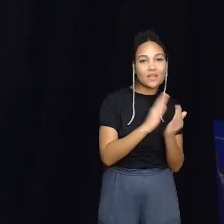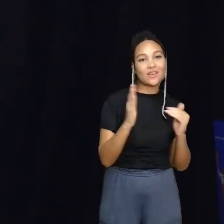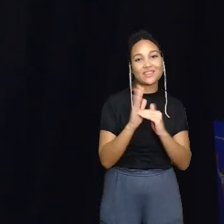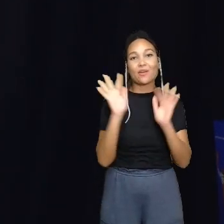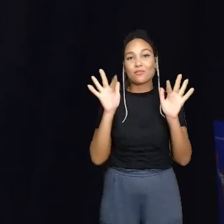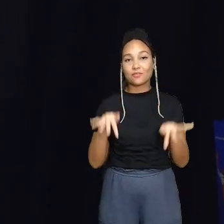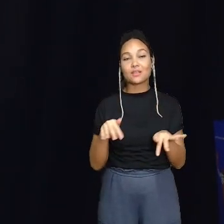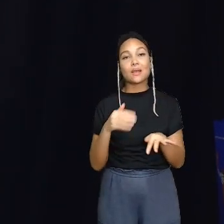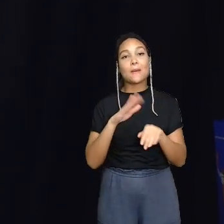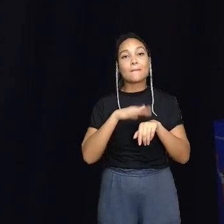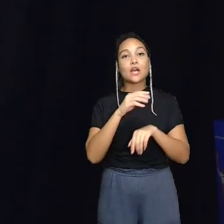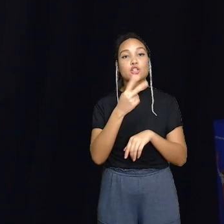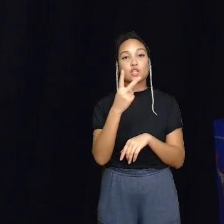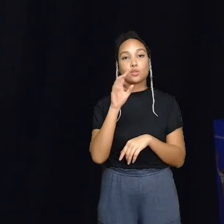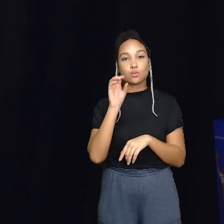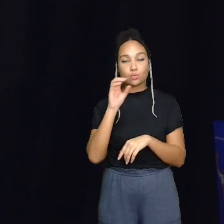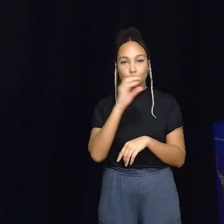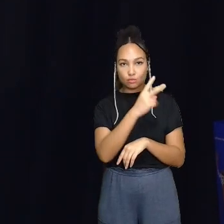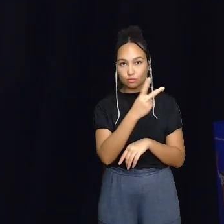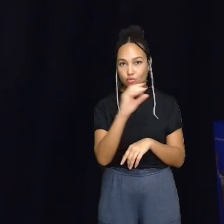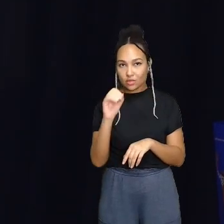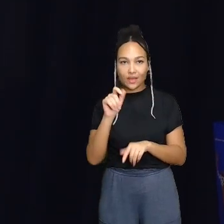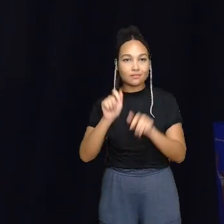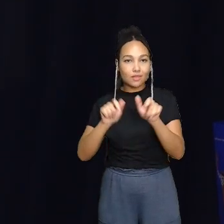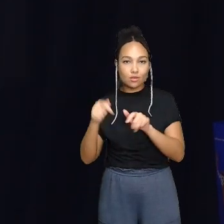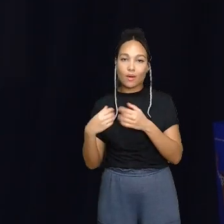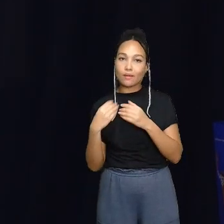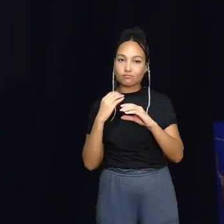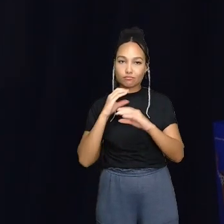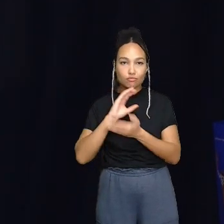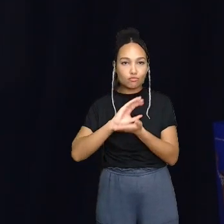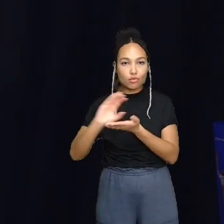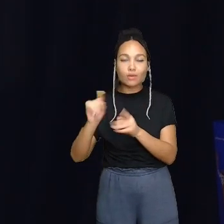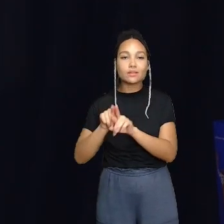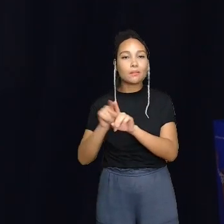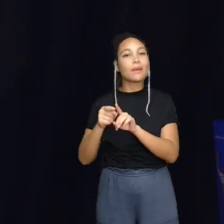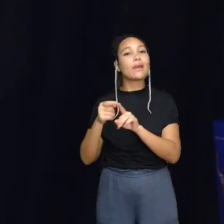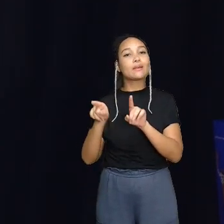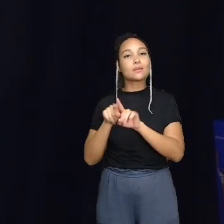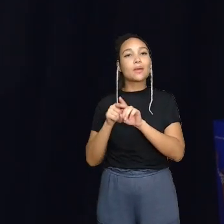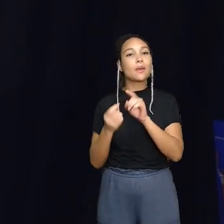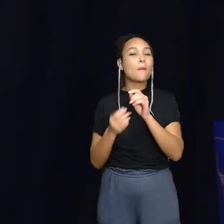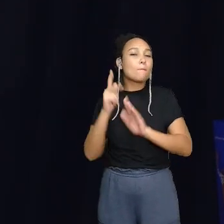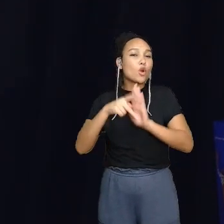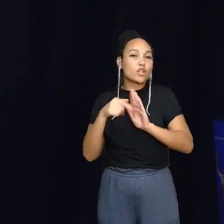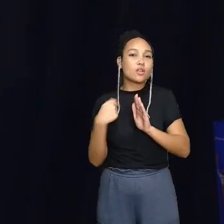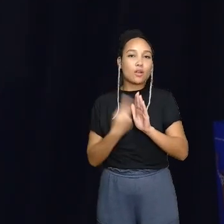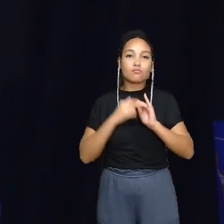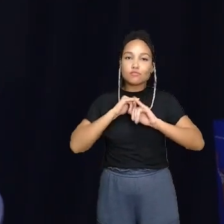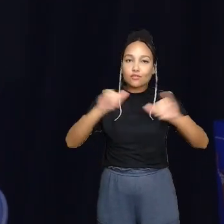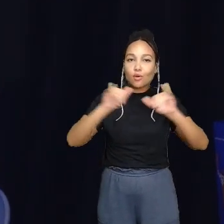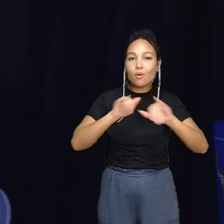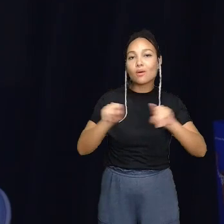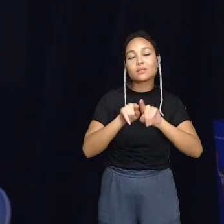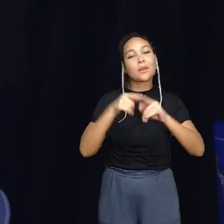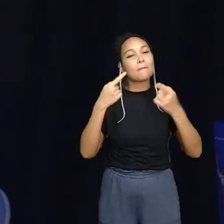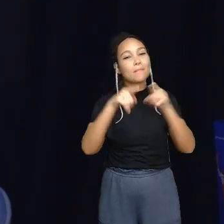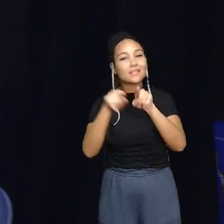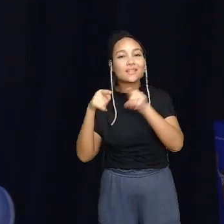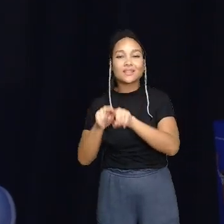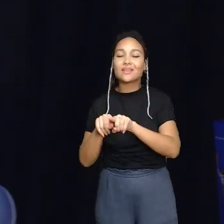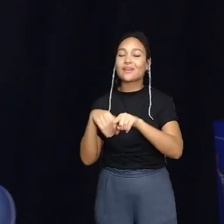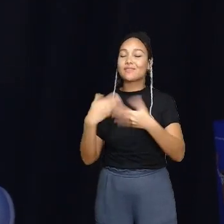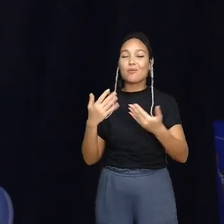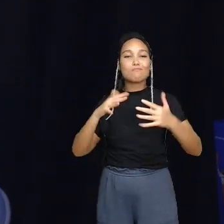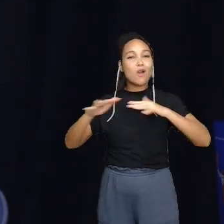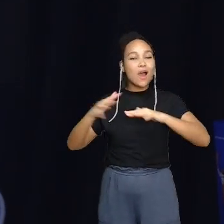200 doadores, entre pessoas físicas e empresas, campanhas que a gente realizou em parceria também com parceiros. Então, foi um movimento muito